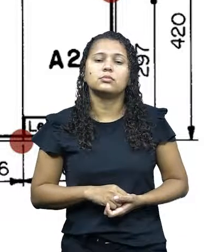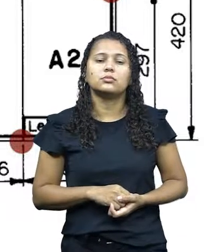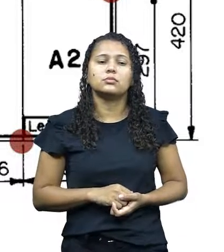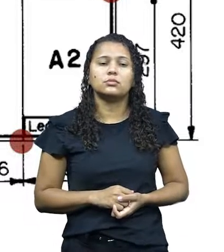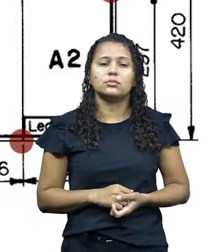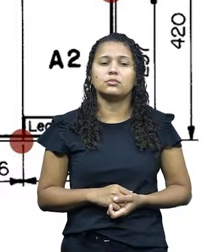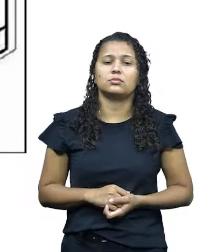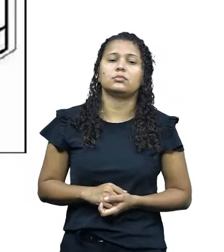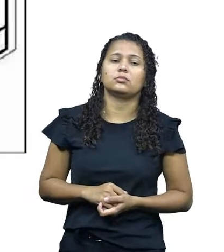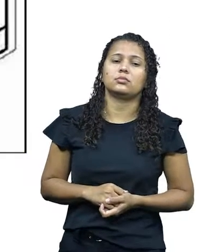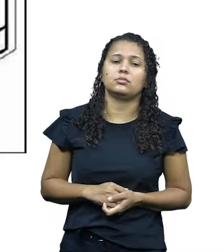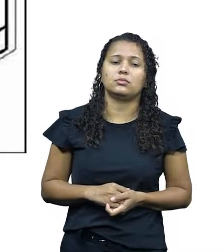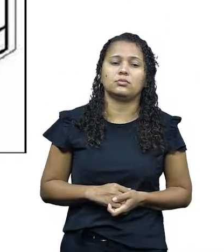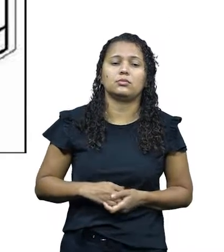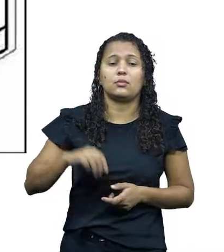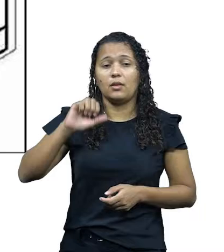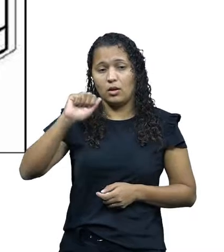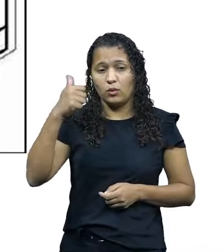A1. Vejam bem,